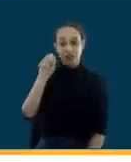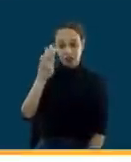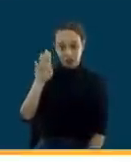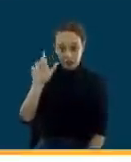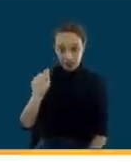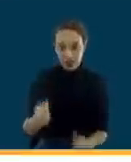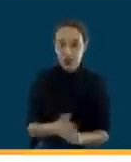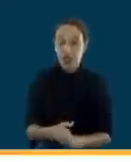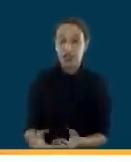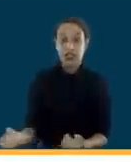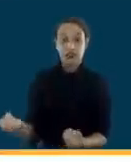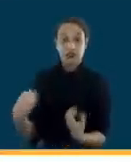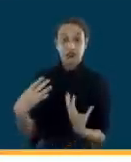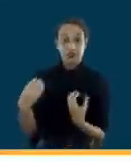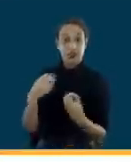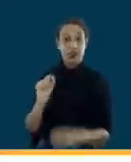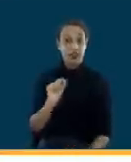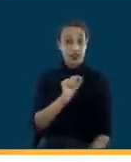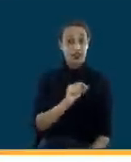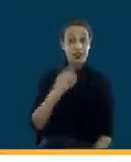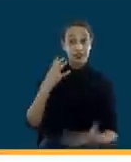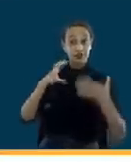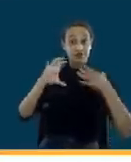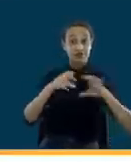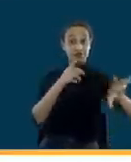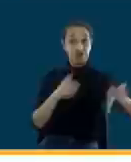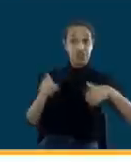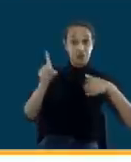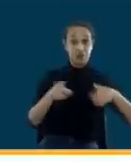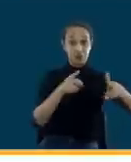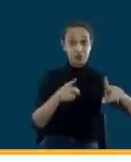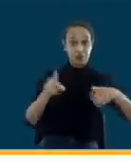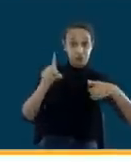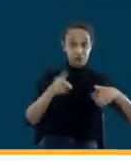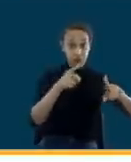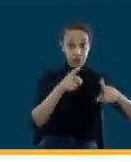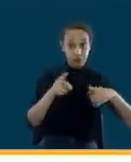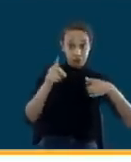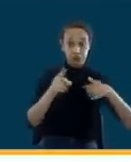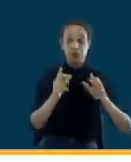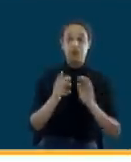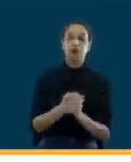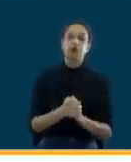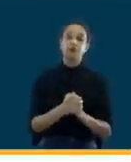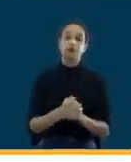me ensinaram esse canto sagrado do seu povo.